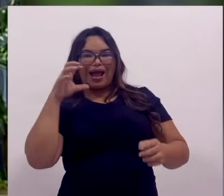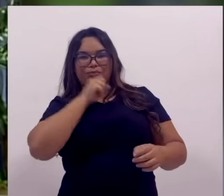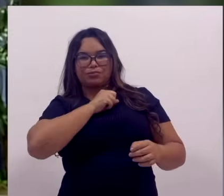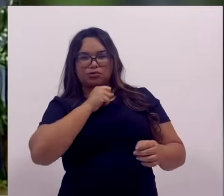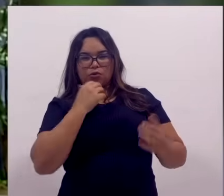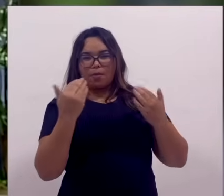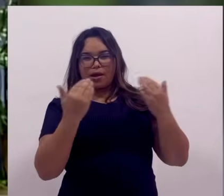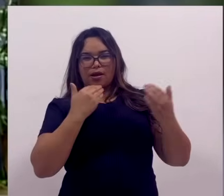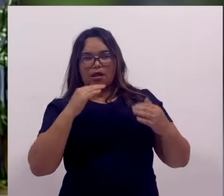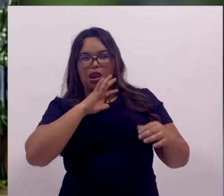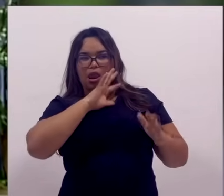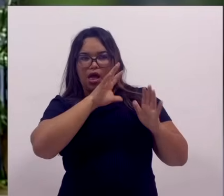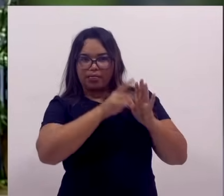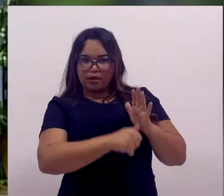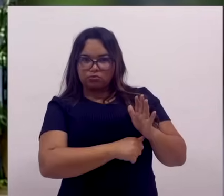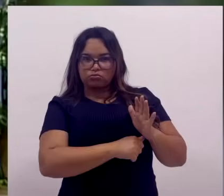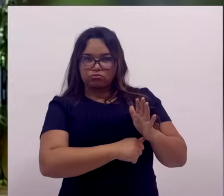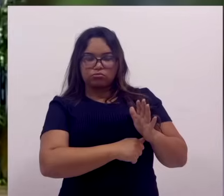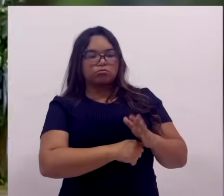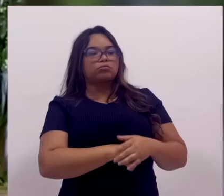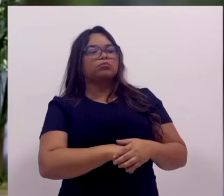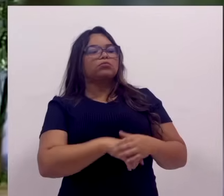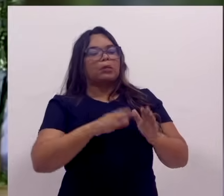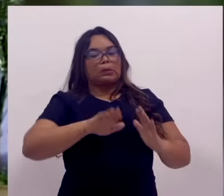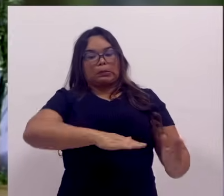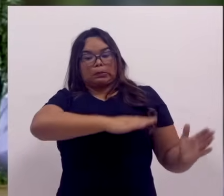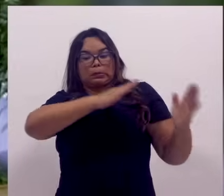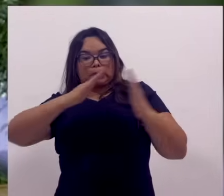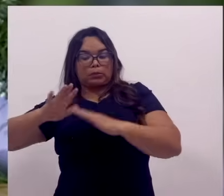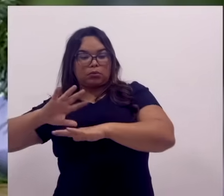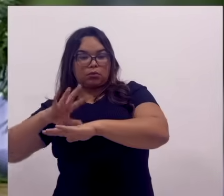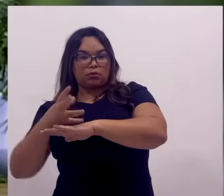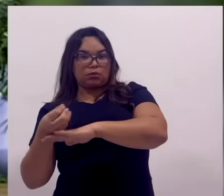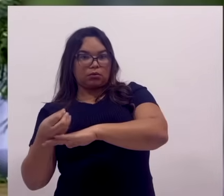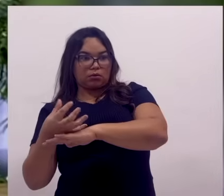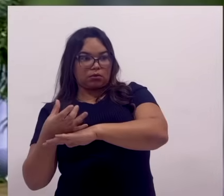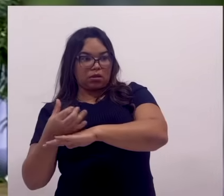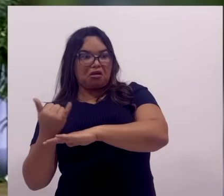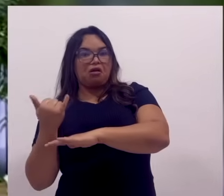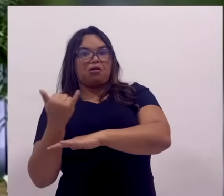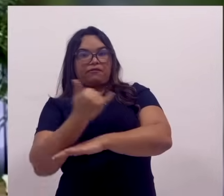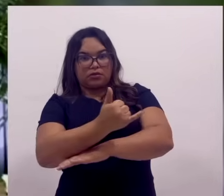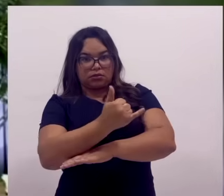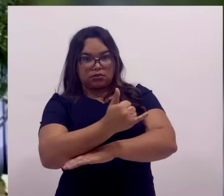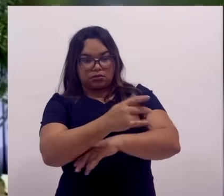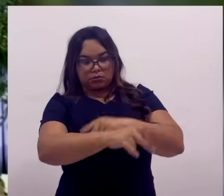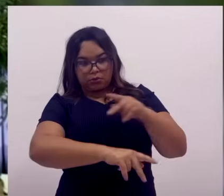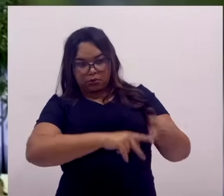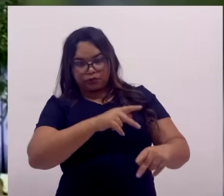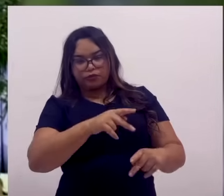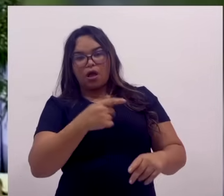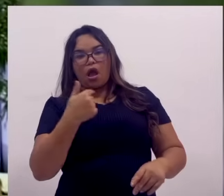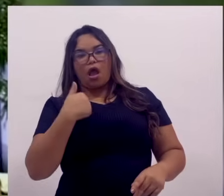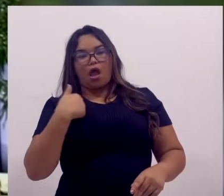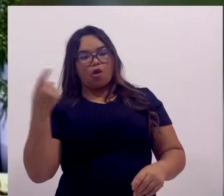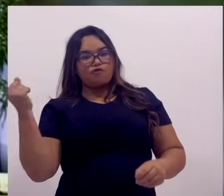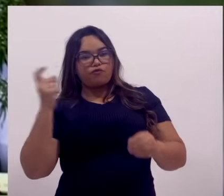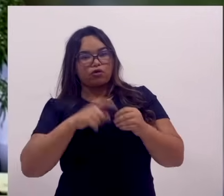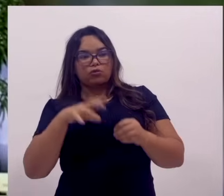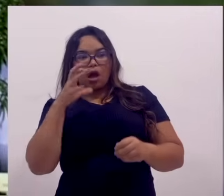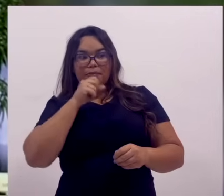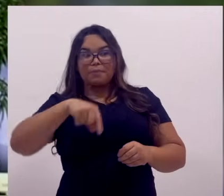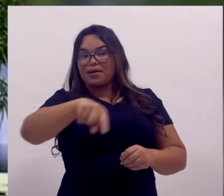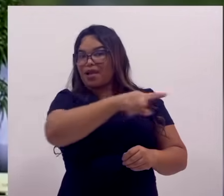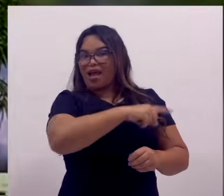logo. Isto é, imediatamente antes dos eventos finais. Mas esse grupo não chegará até os eventos